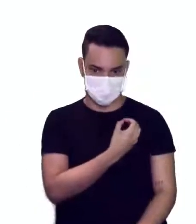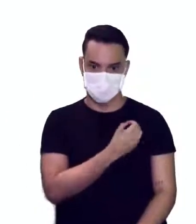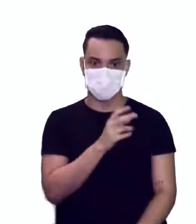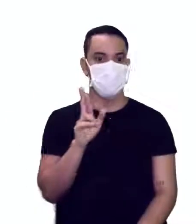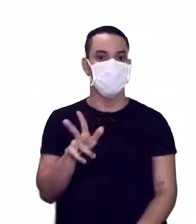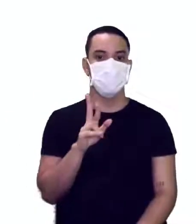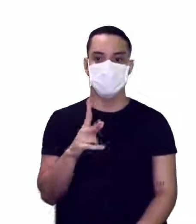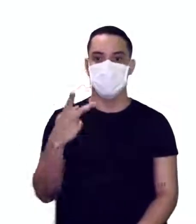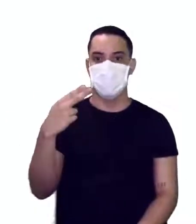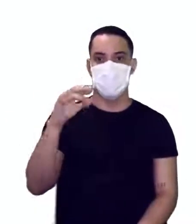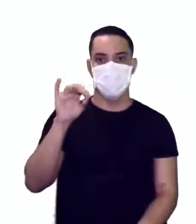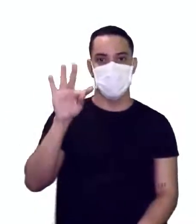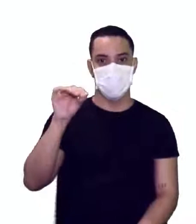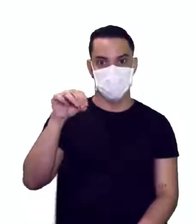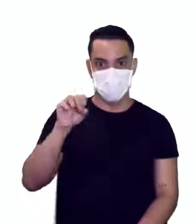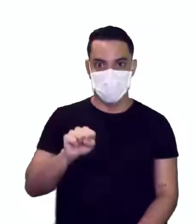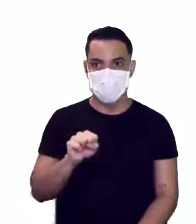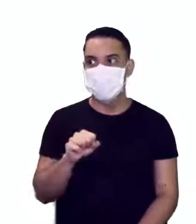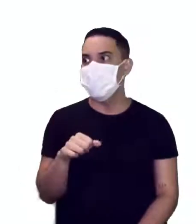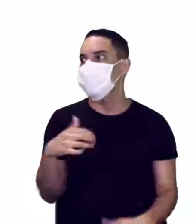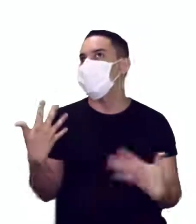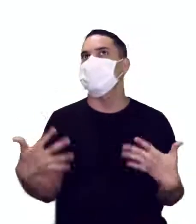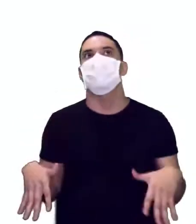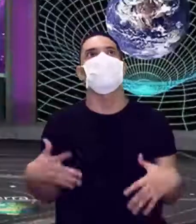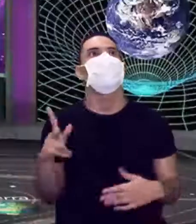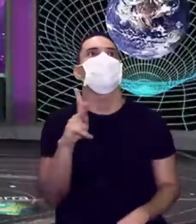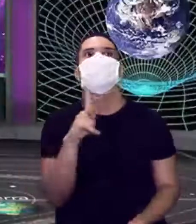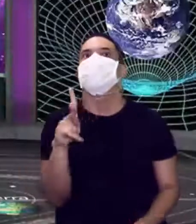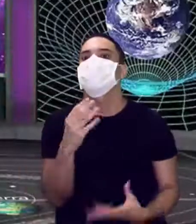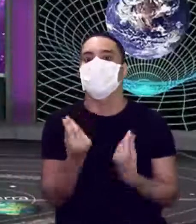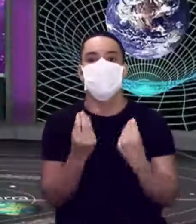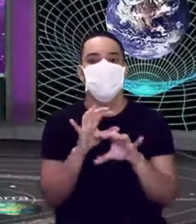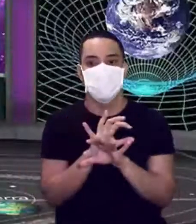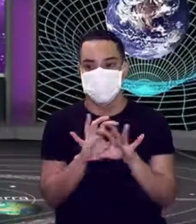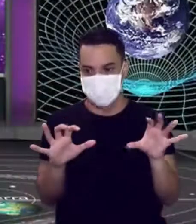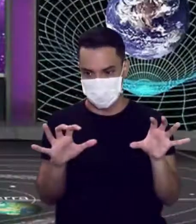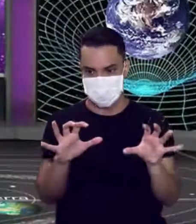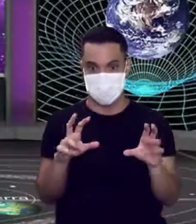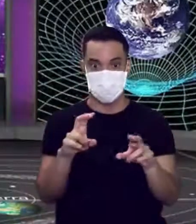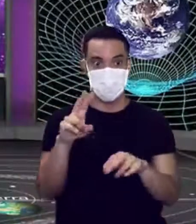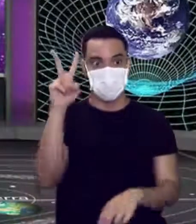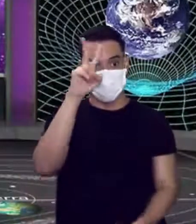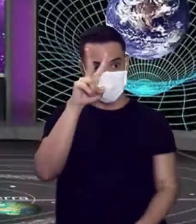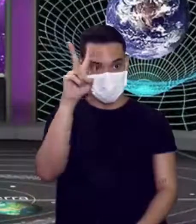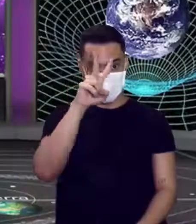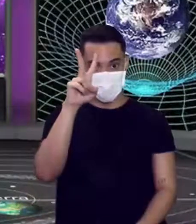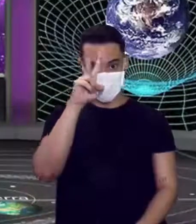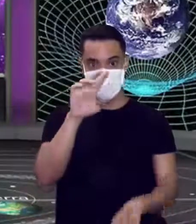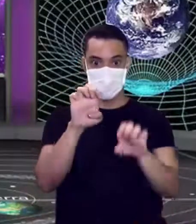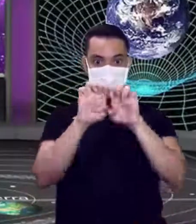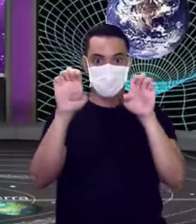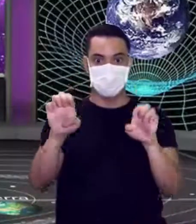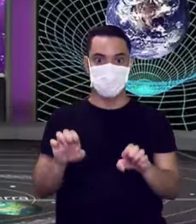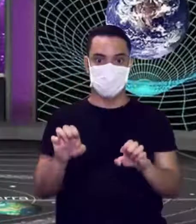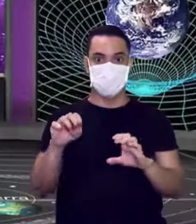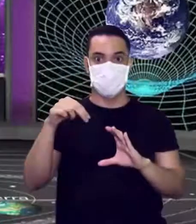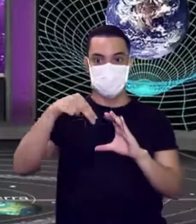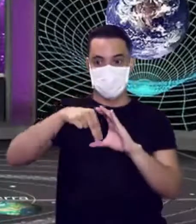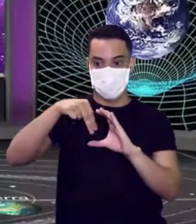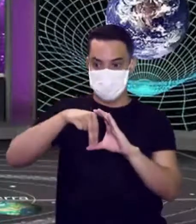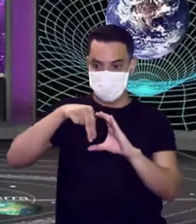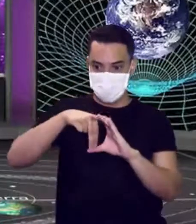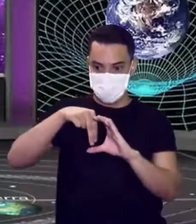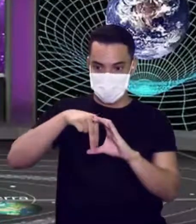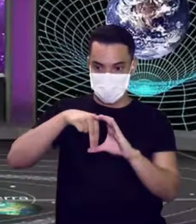de prótons. Professora, como assim? Pessoal, vamos lembrar lá da nossa estrutura do nosso núcleo,